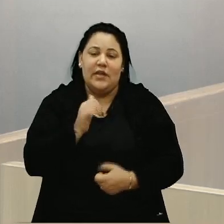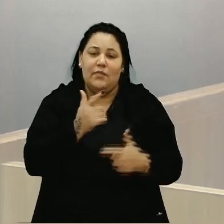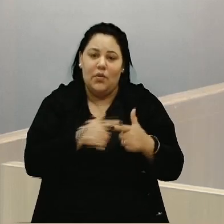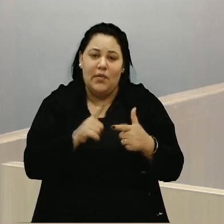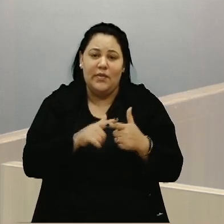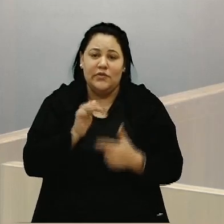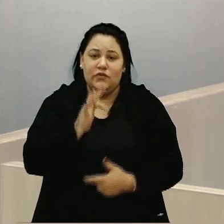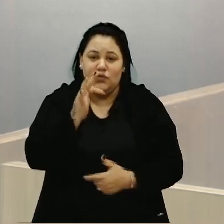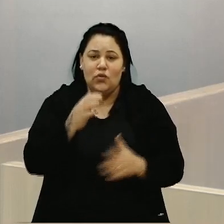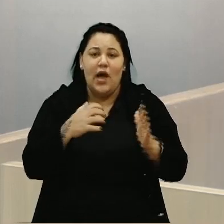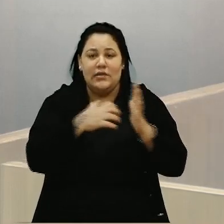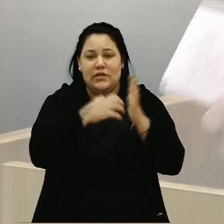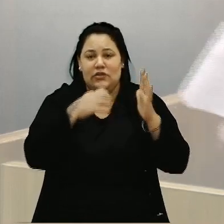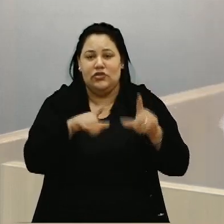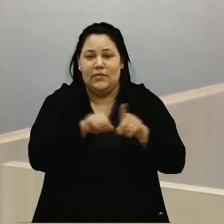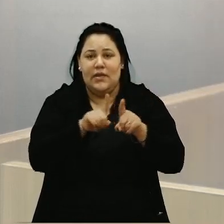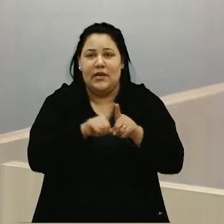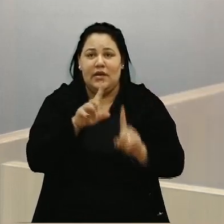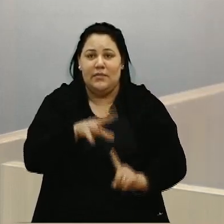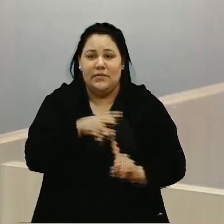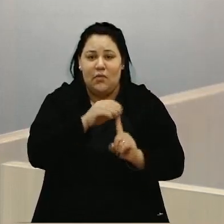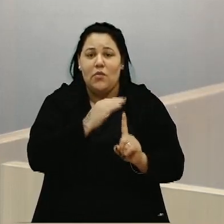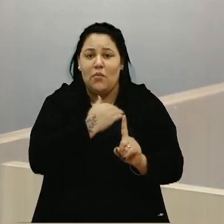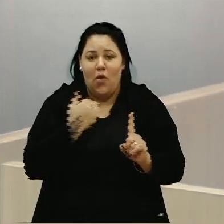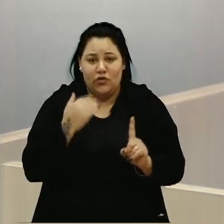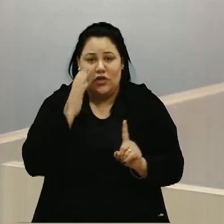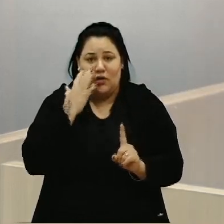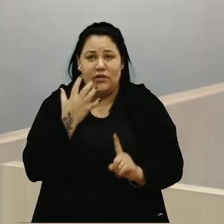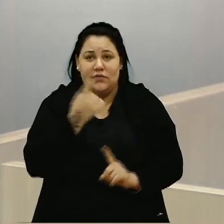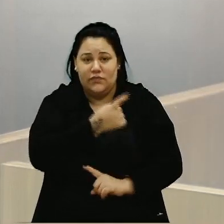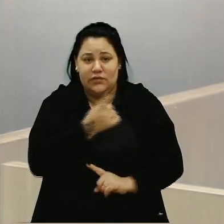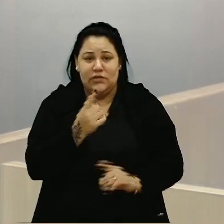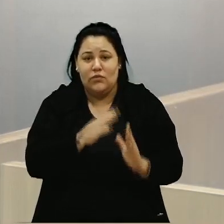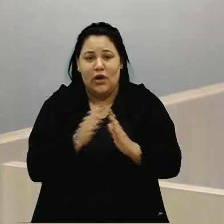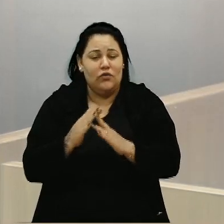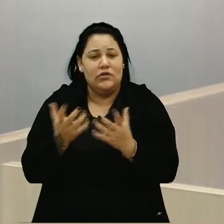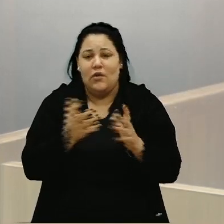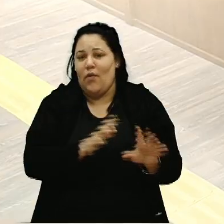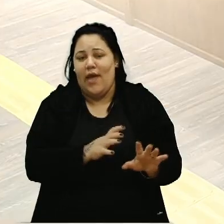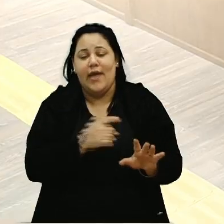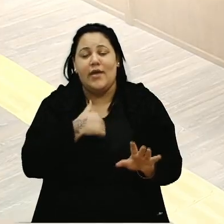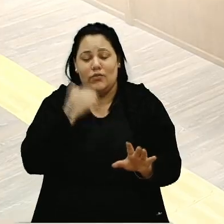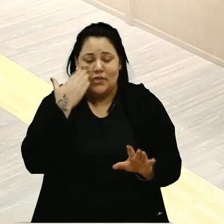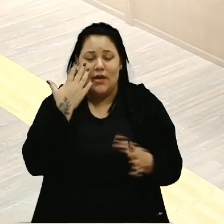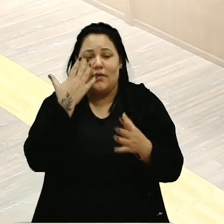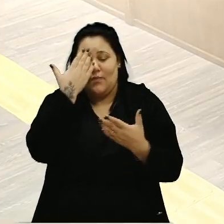futuros acidentes e principalmente perder vidas, que é isso que vocês moradores não querem. Muito obrigado.